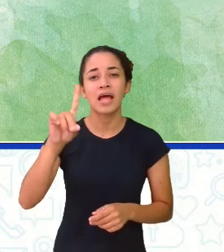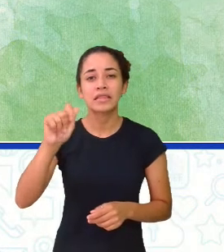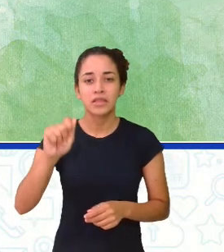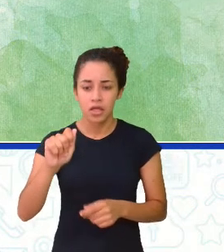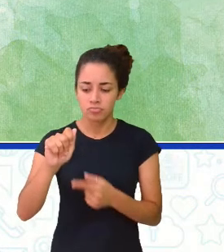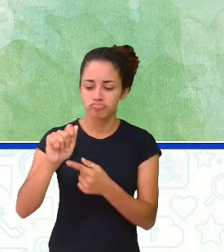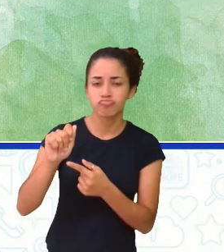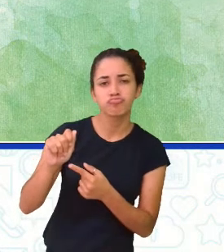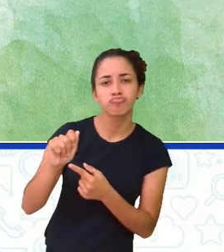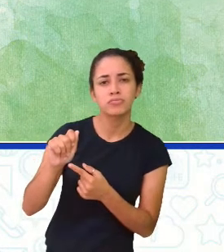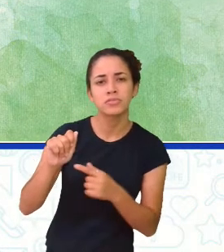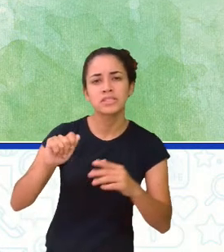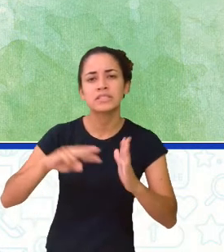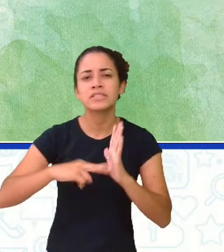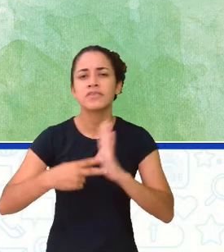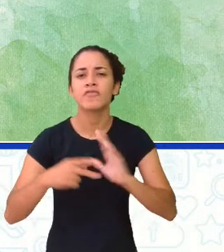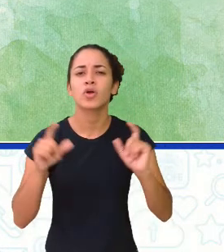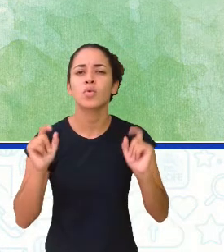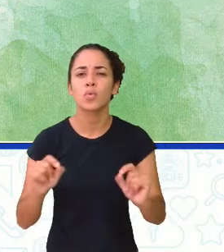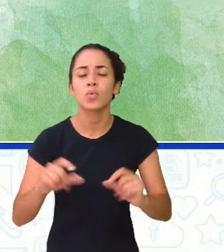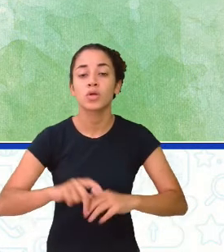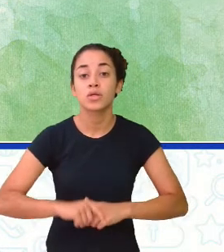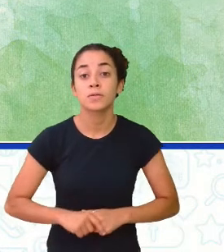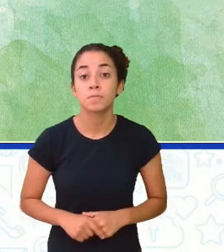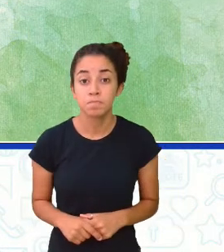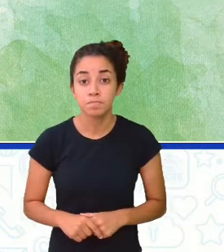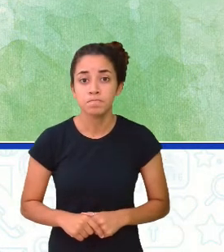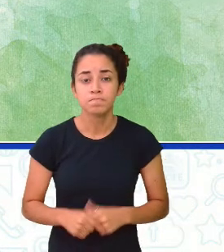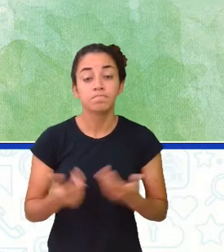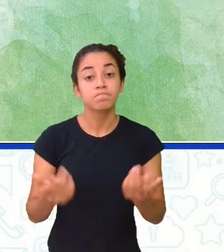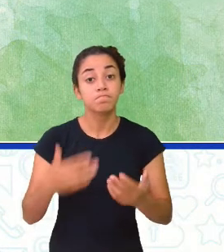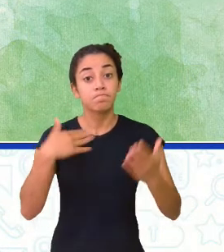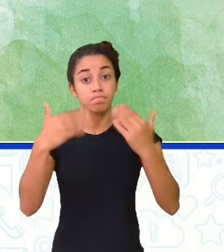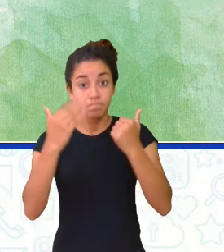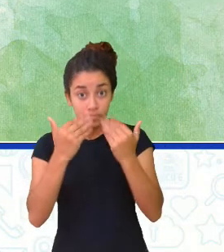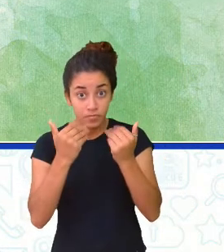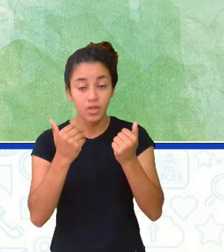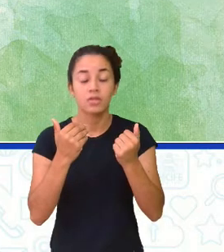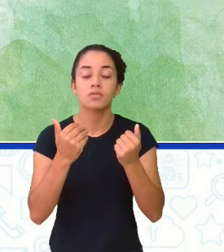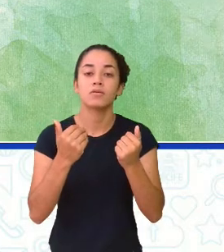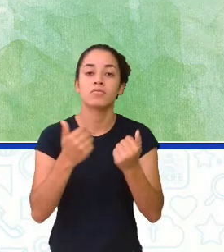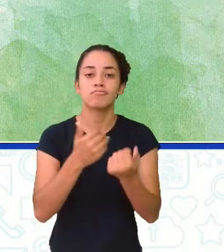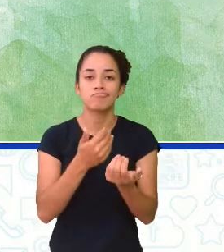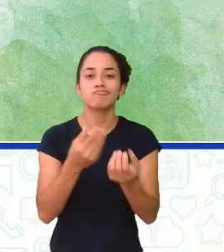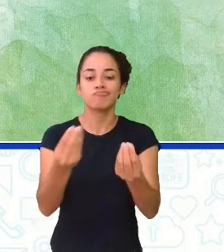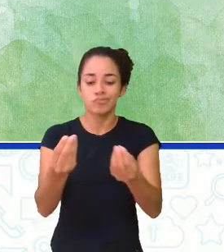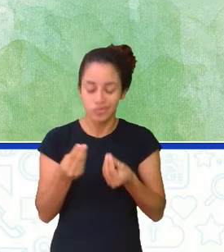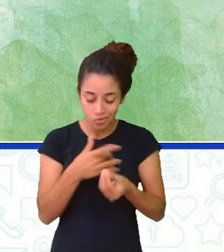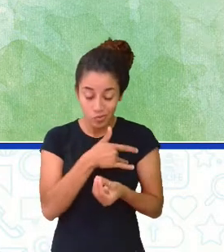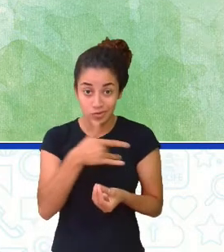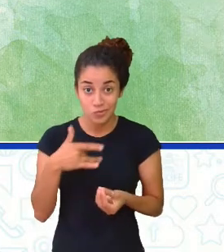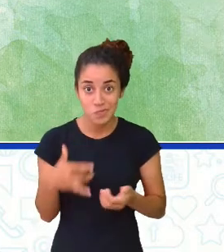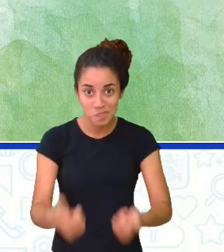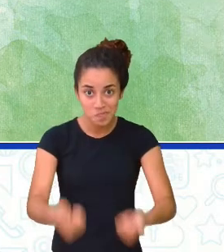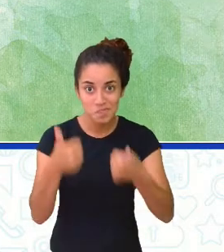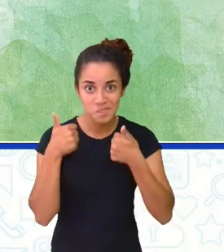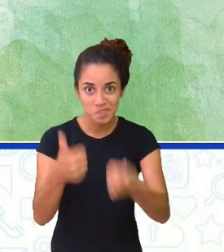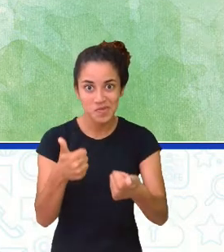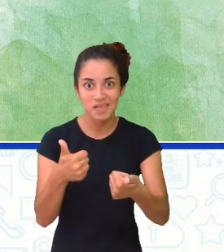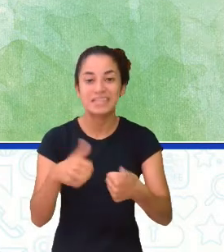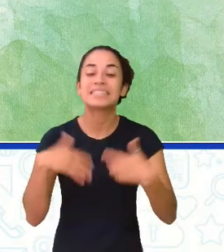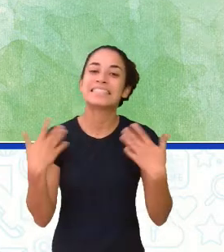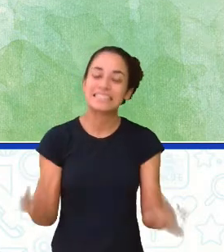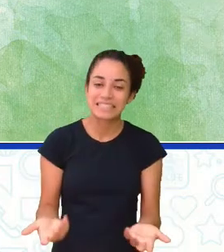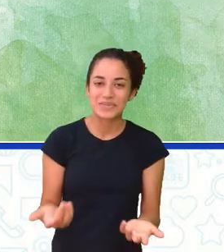que essa alimentação, desta forma, vai contribuir para uma boa saúde? Então, aqui da variedade, a gente vai